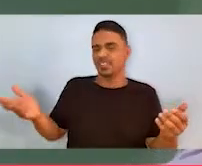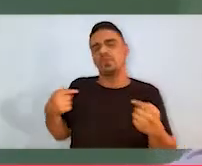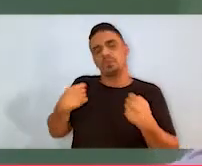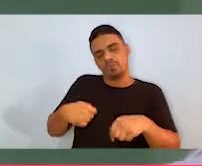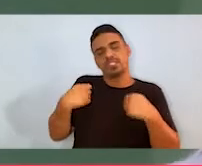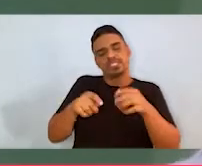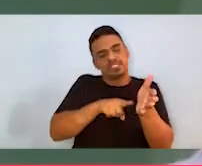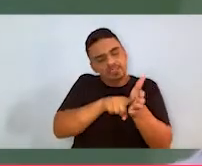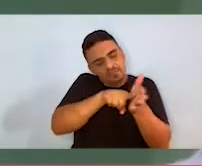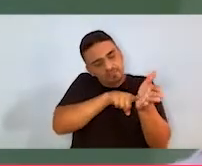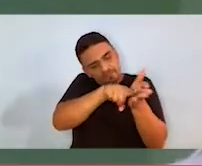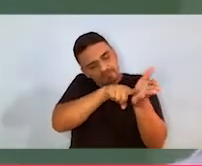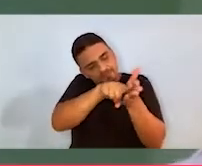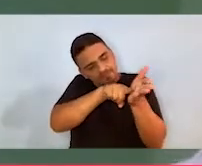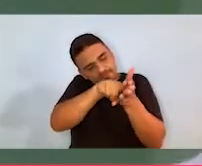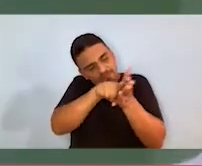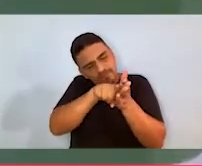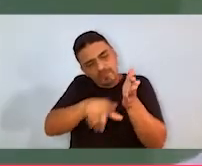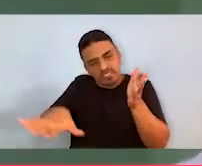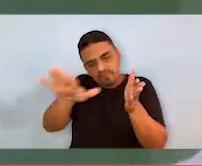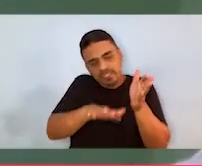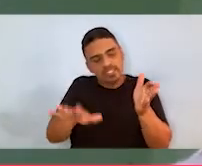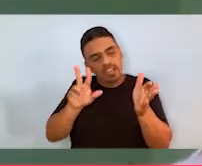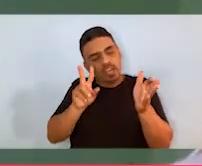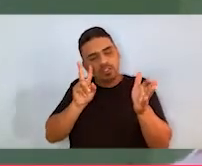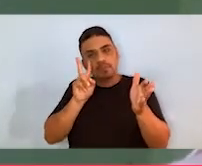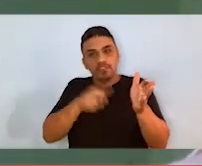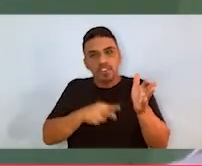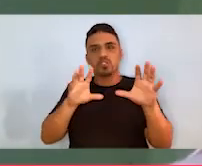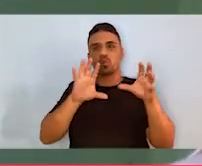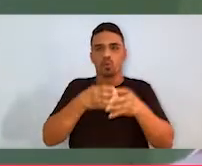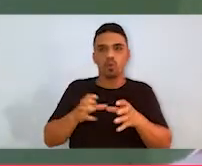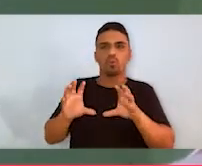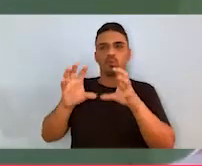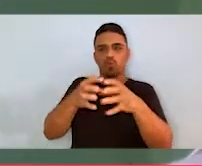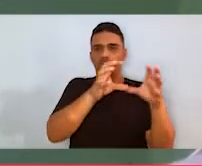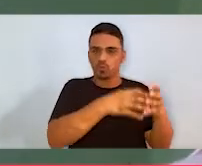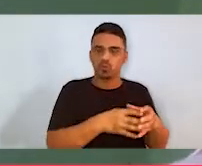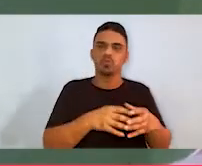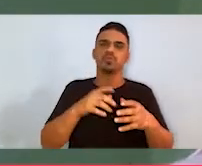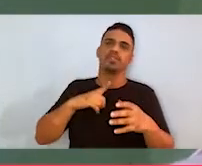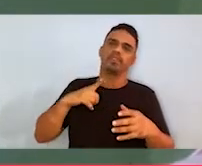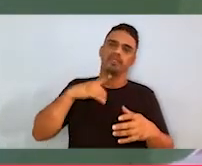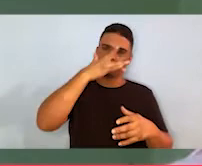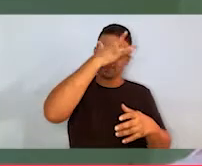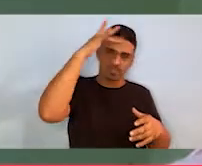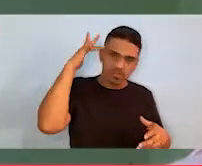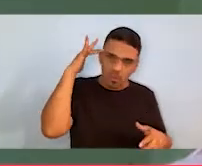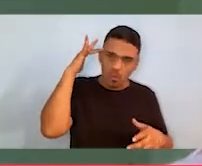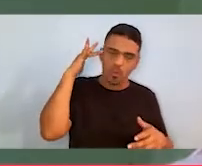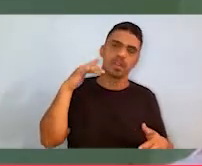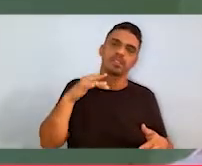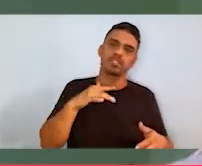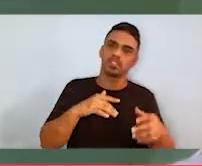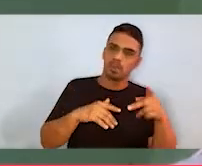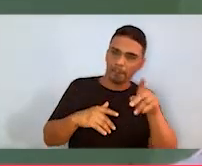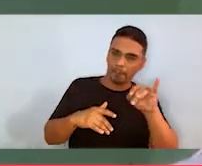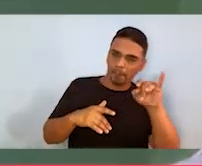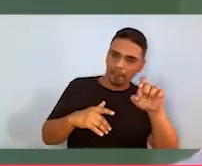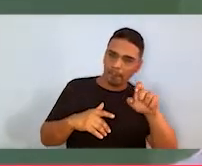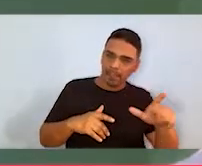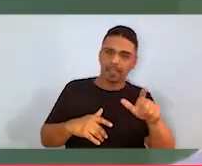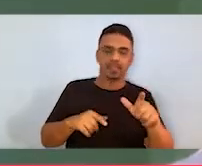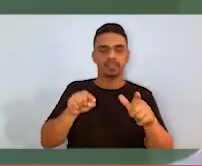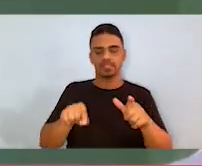Então, tem que pesquisar isso aí. Eu vejo muito pessoal nos grupos de arte geral. Eu estou em grupo de arte, de ilustração também em geral, não estou só em grupo de